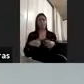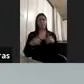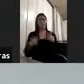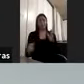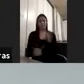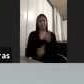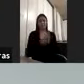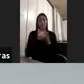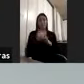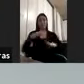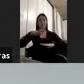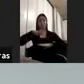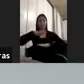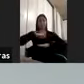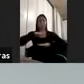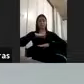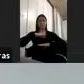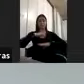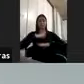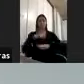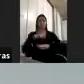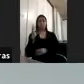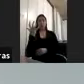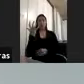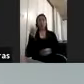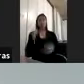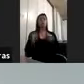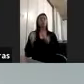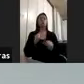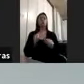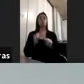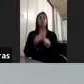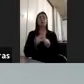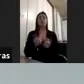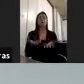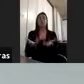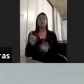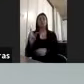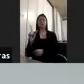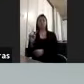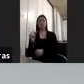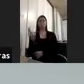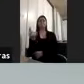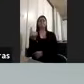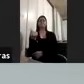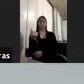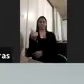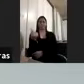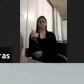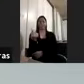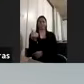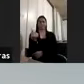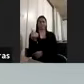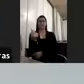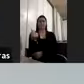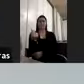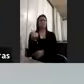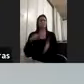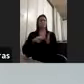situação complexa, o que eles fazem? Eles querem reduzir custo. Ora, reduzir custo para eles